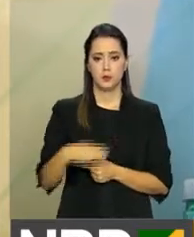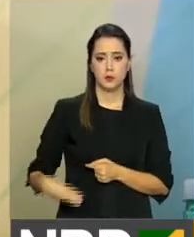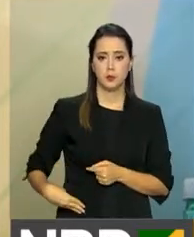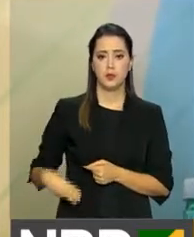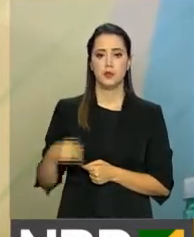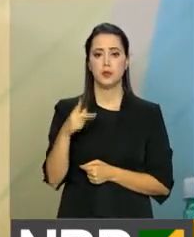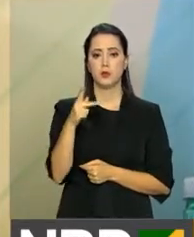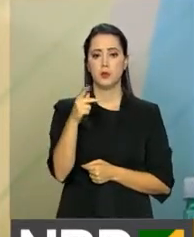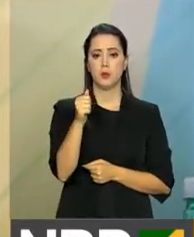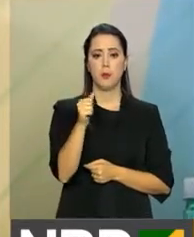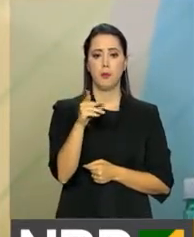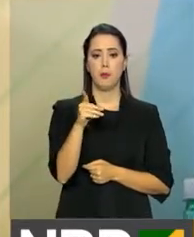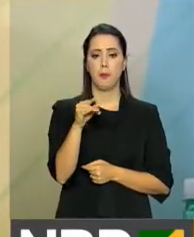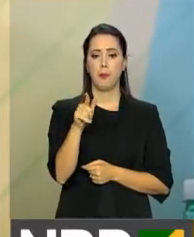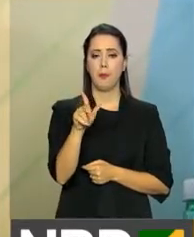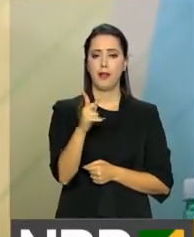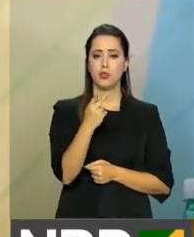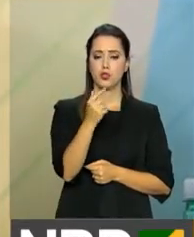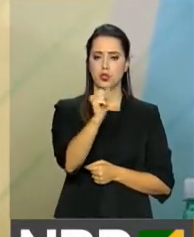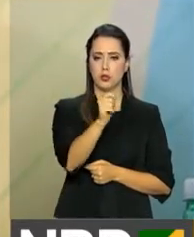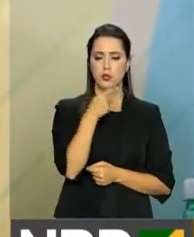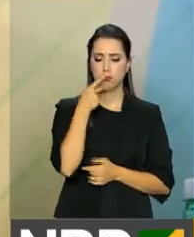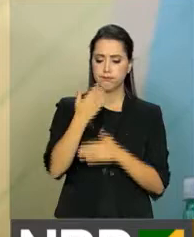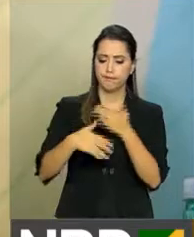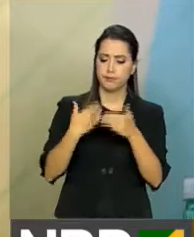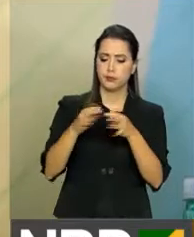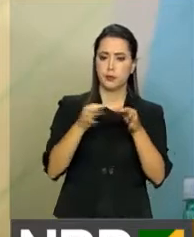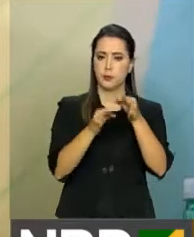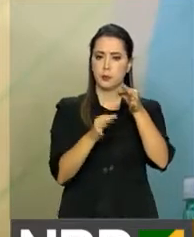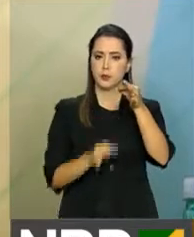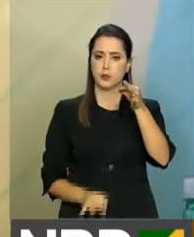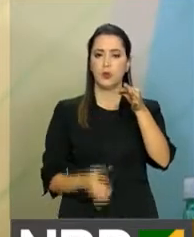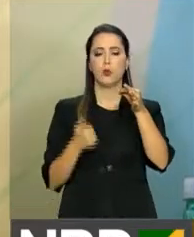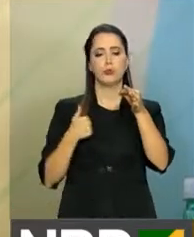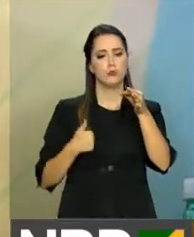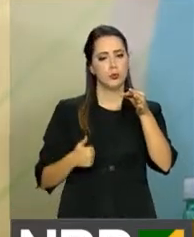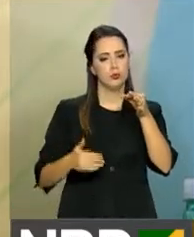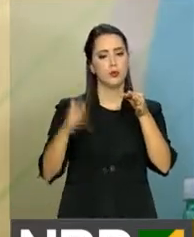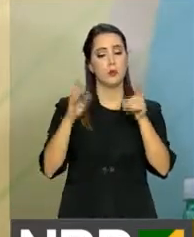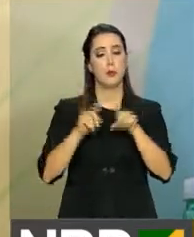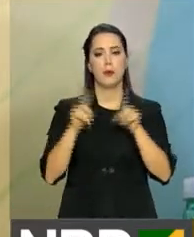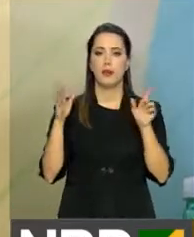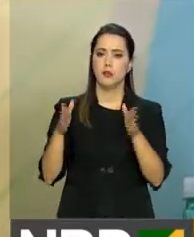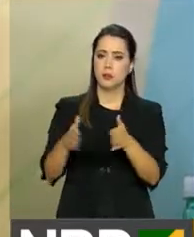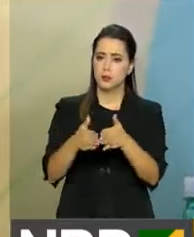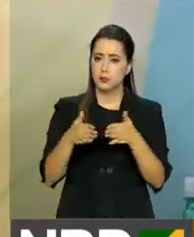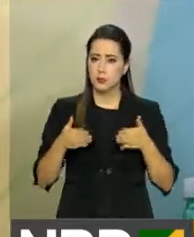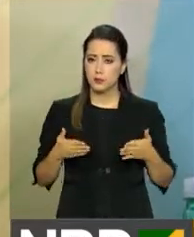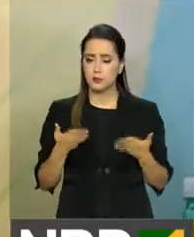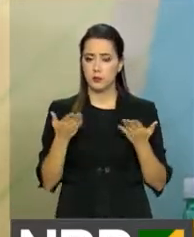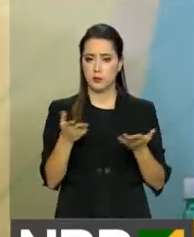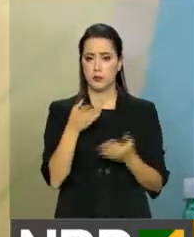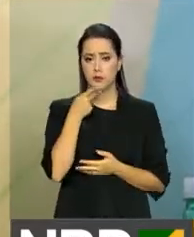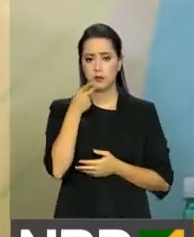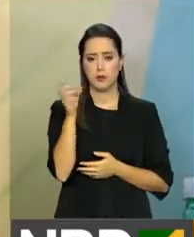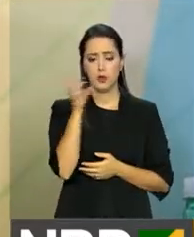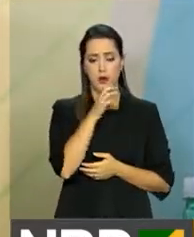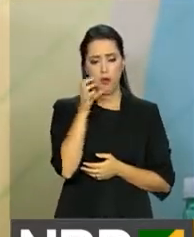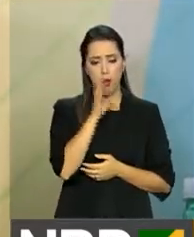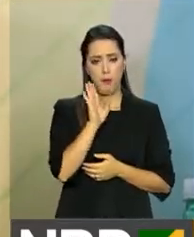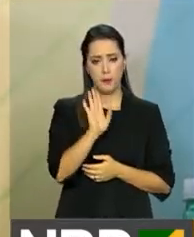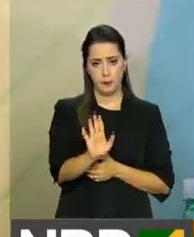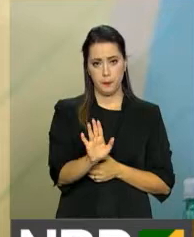padilha é se estenderá sobre elas mas eu peço licença para em breve em breve tempo